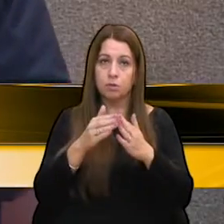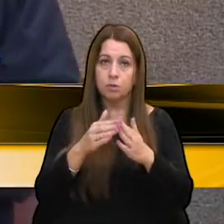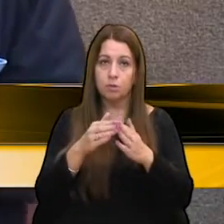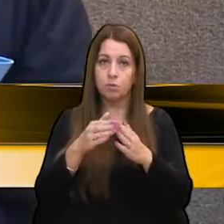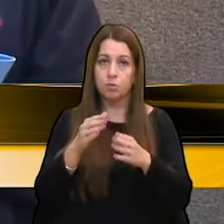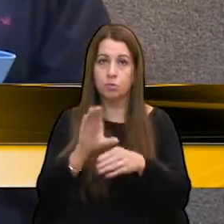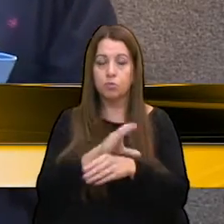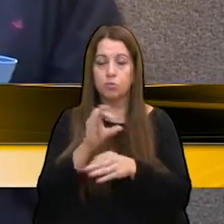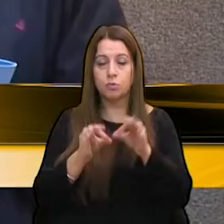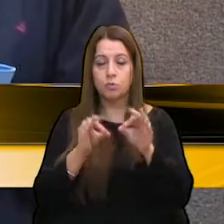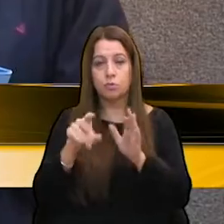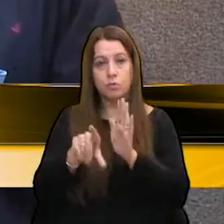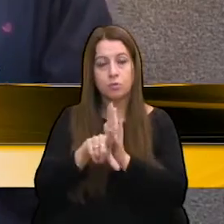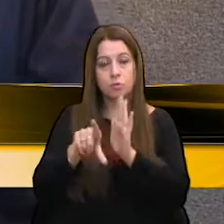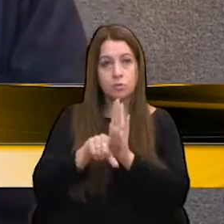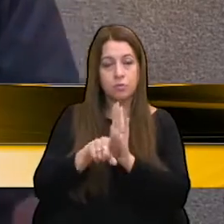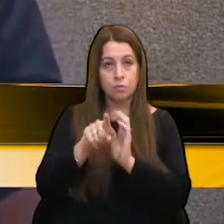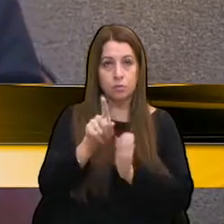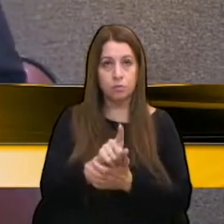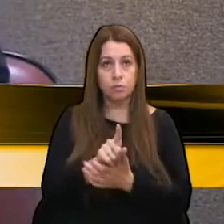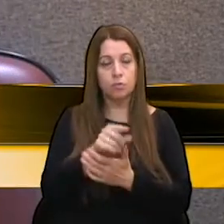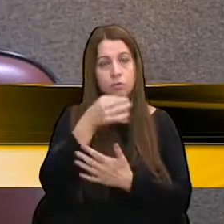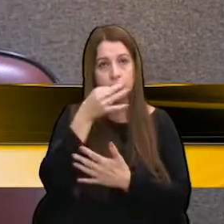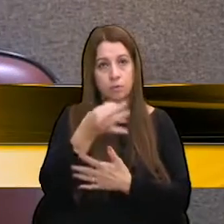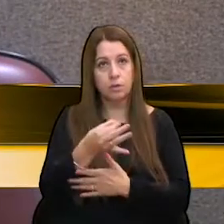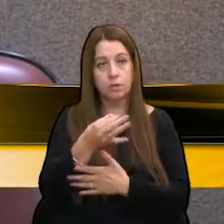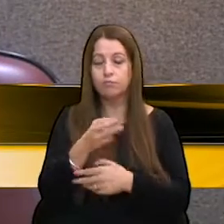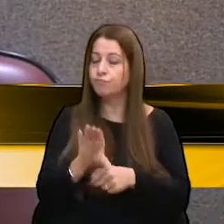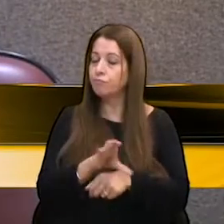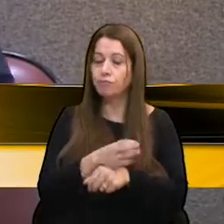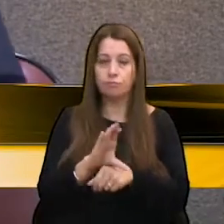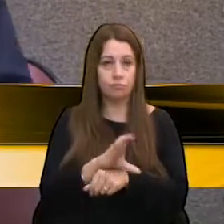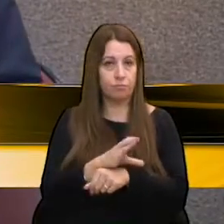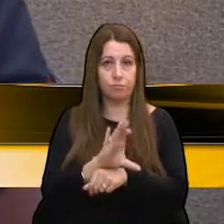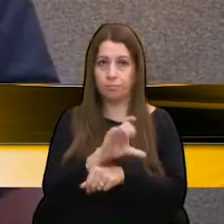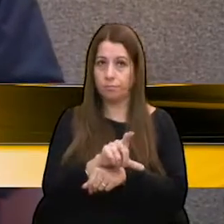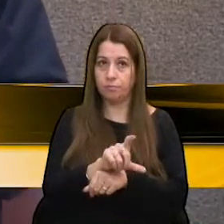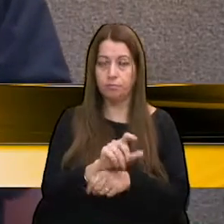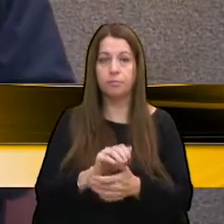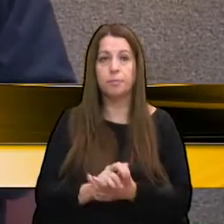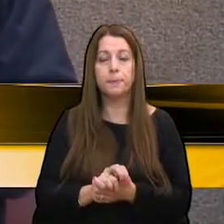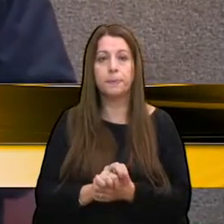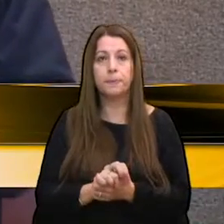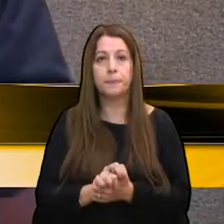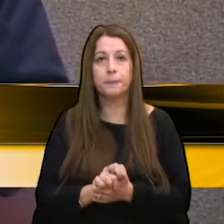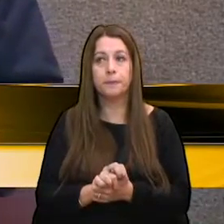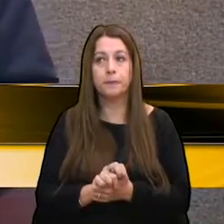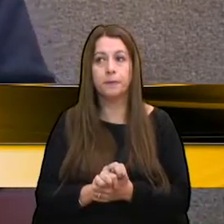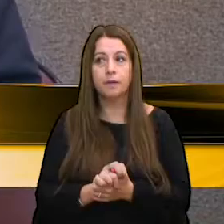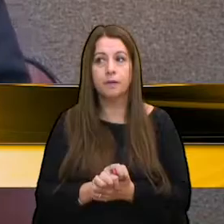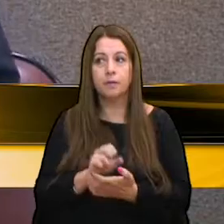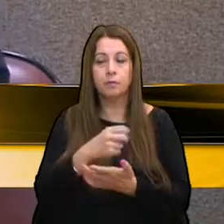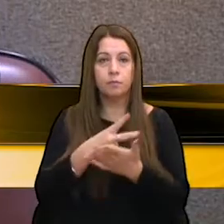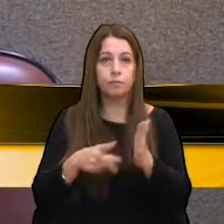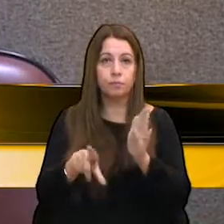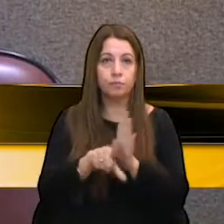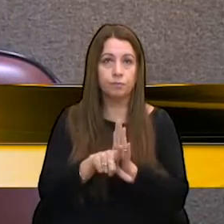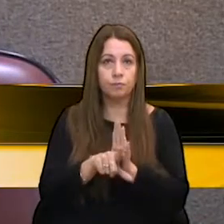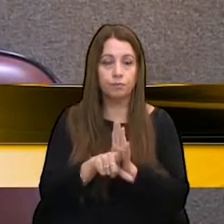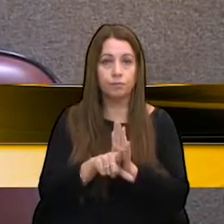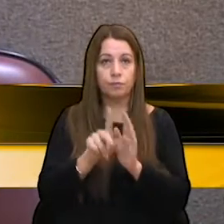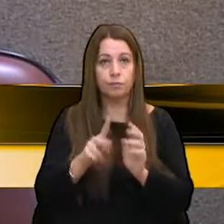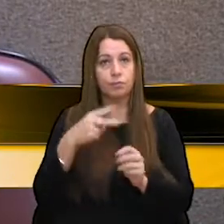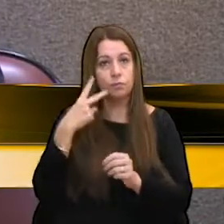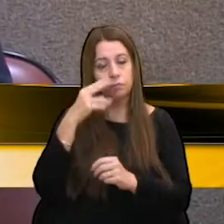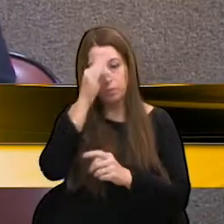Constituição, Justiça e Legislação parecer pela inconstitucionalidade. O projeto de lei é de autoria